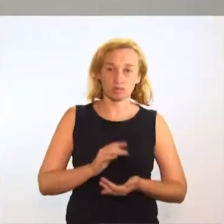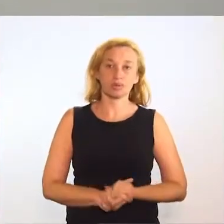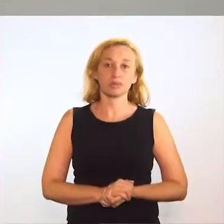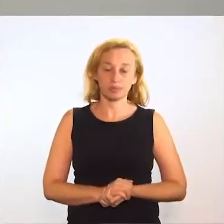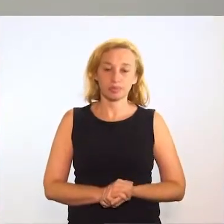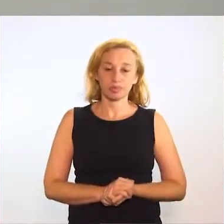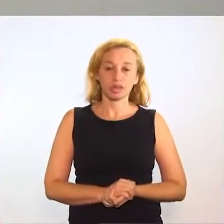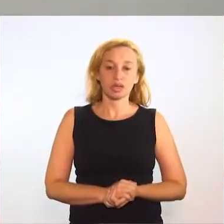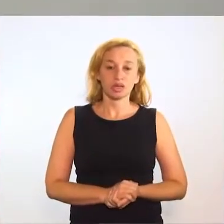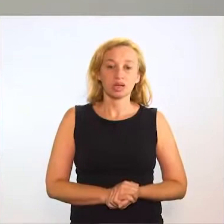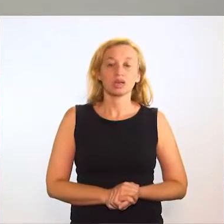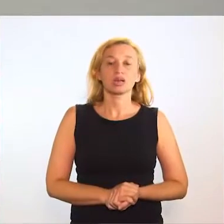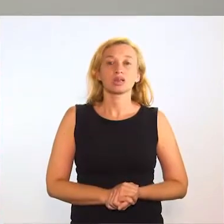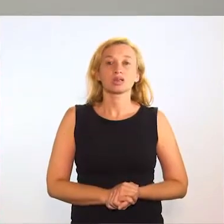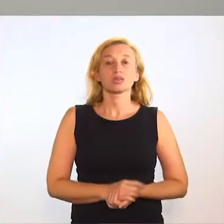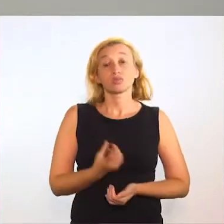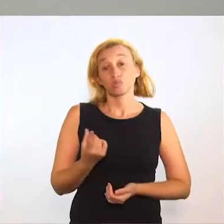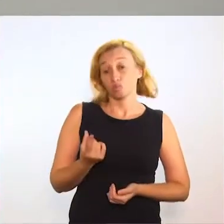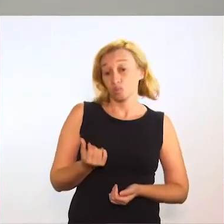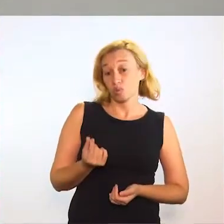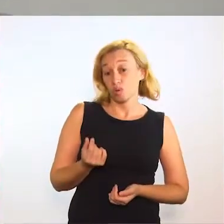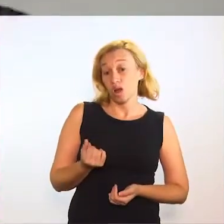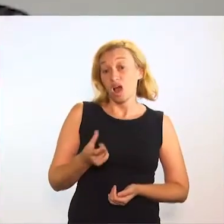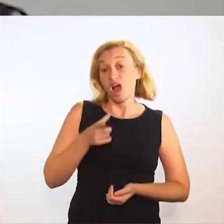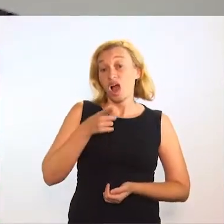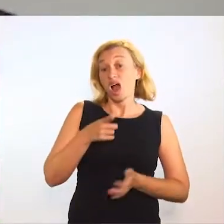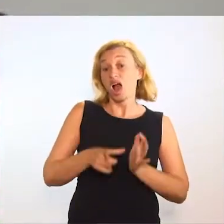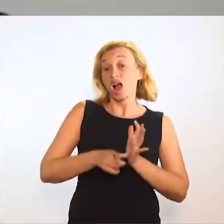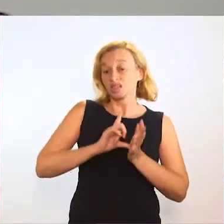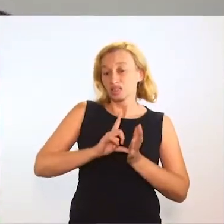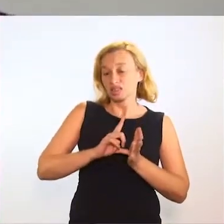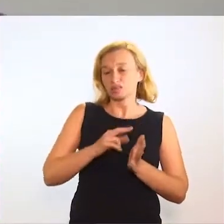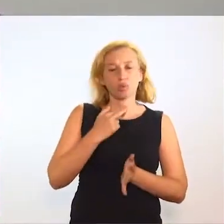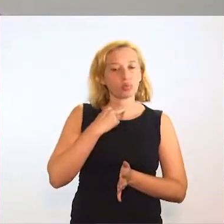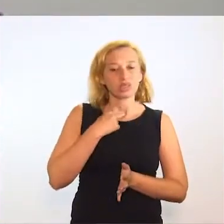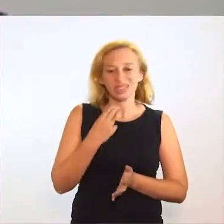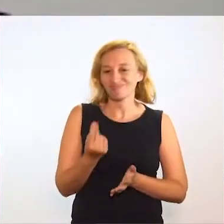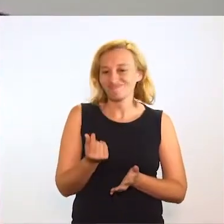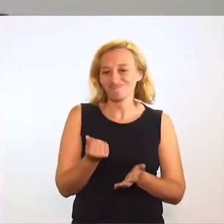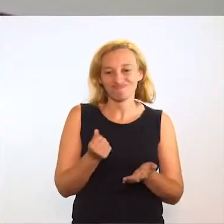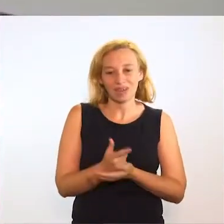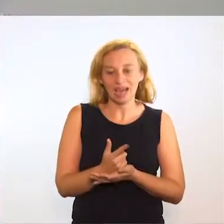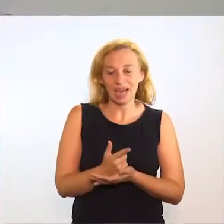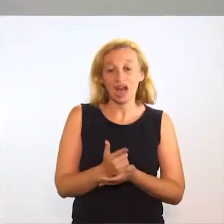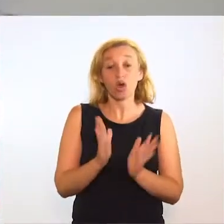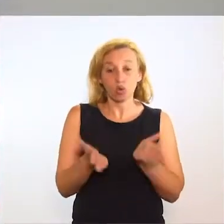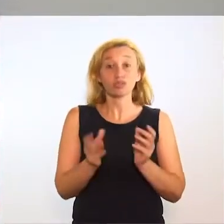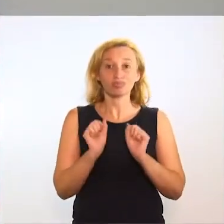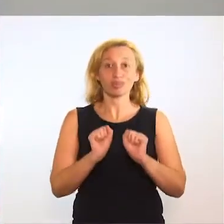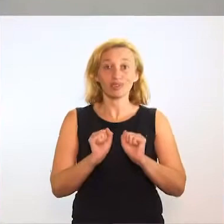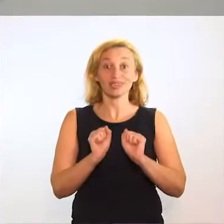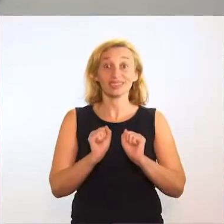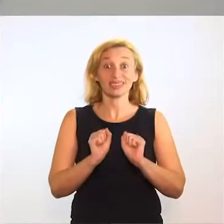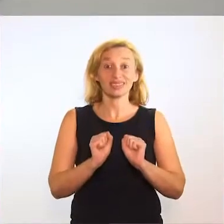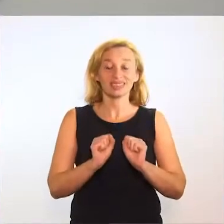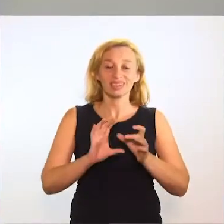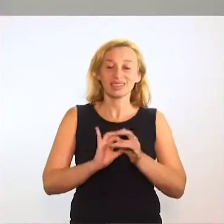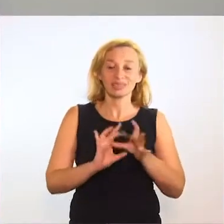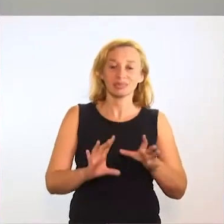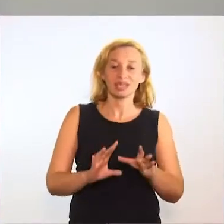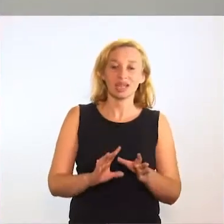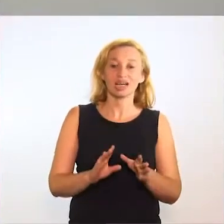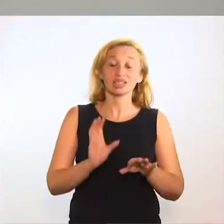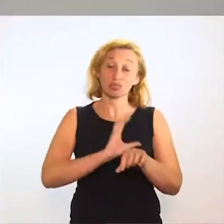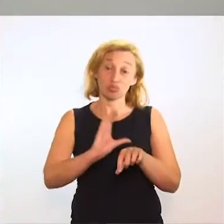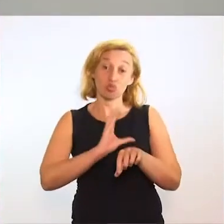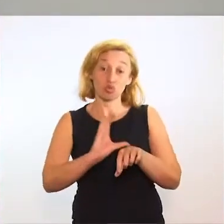esse link, né? Então, se antes a pessoa, por uma questão financeira, não podia, hoje ela pode, né? Tanto conhecimento que ficou disponível, que as